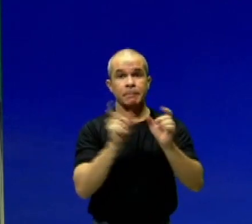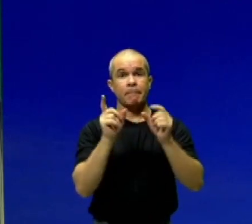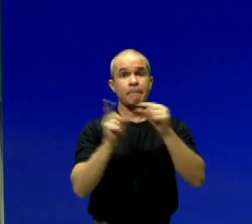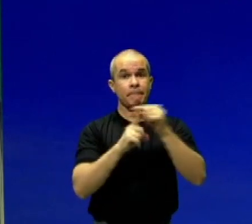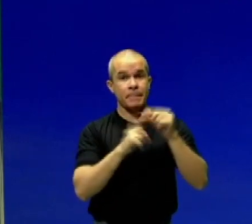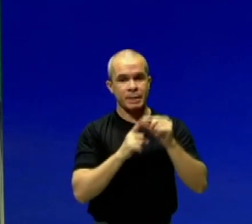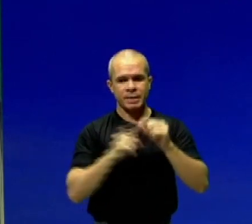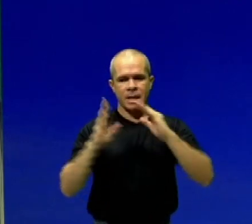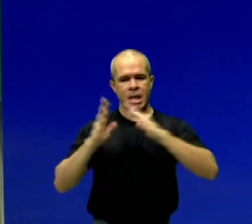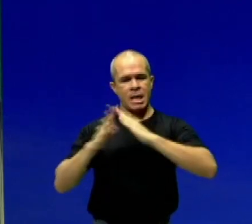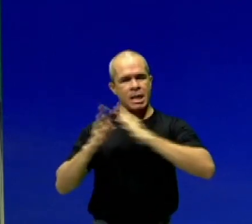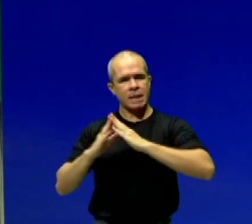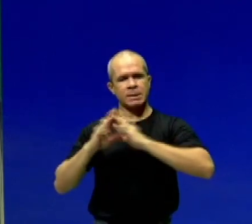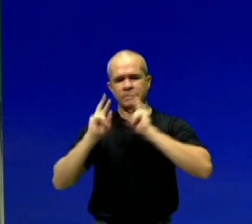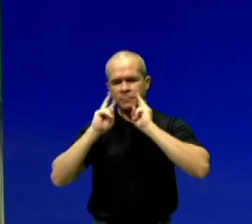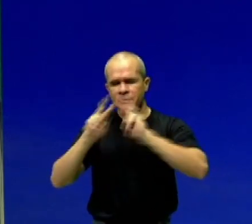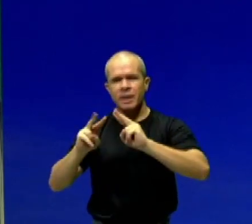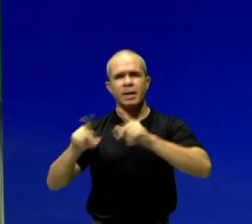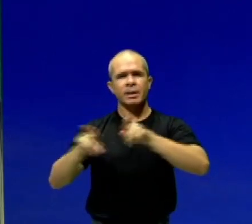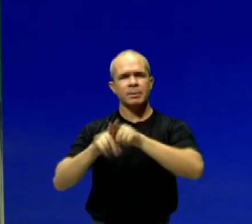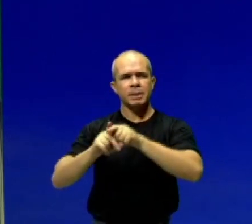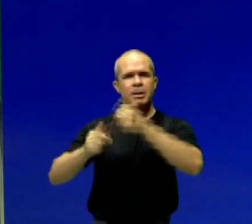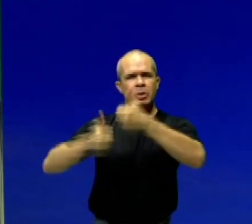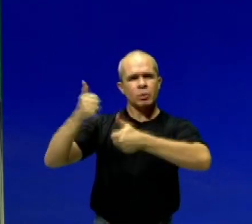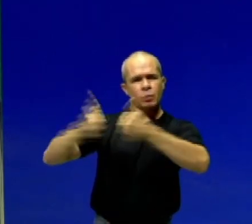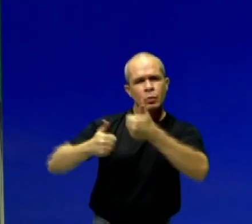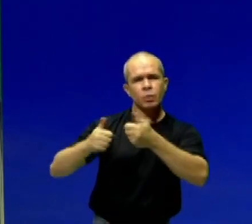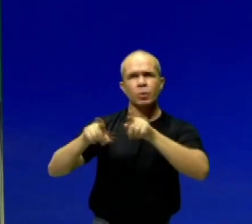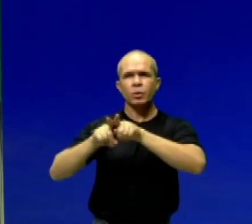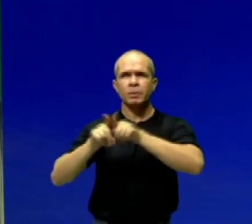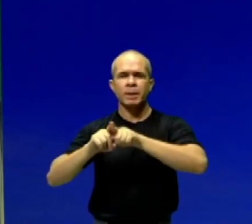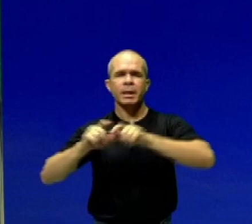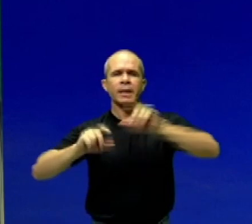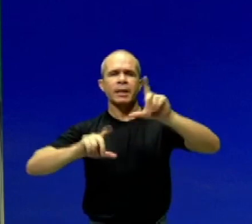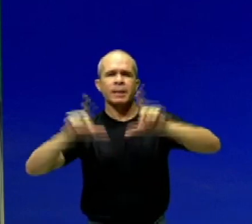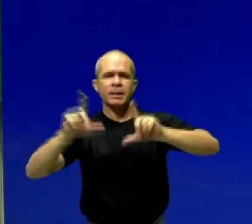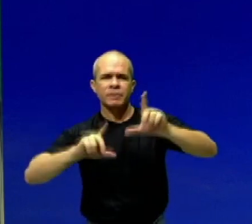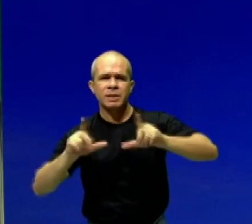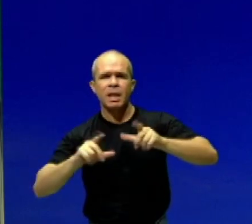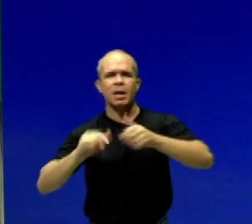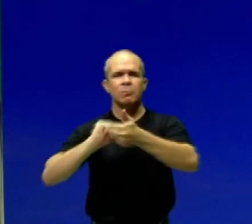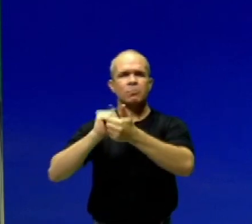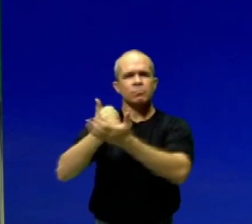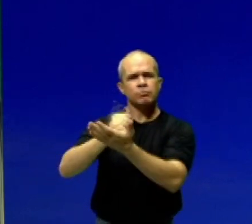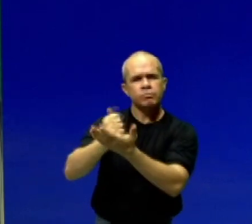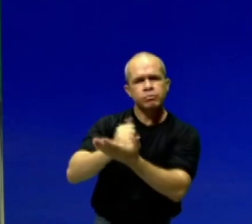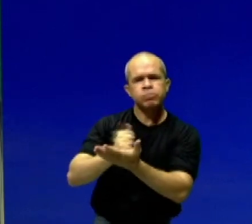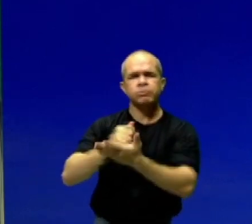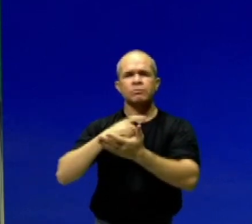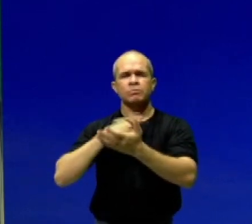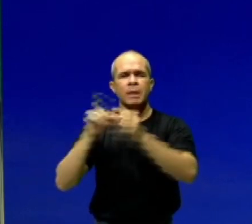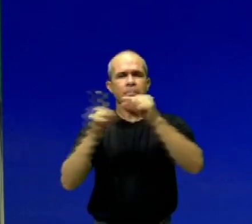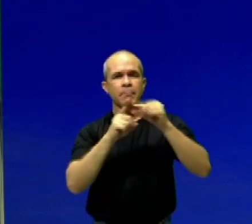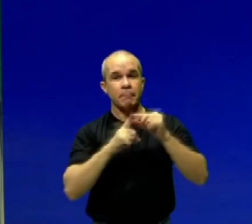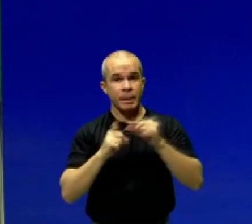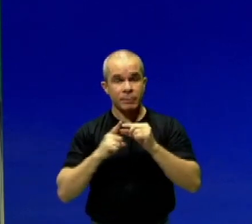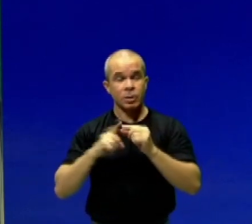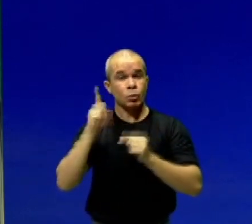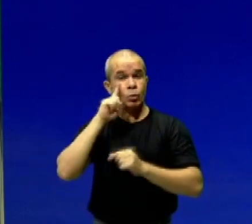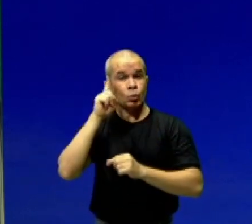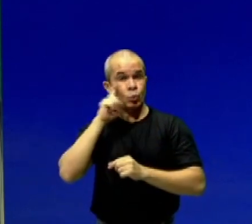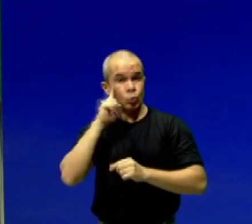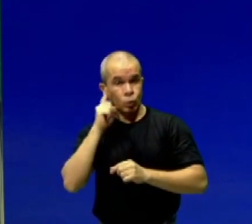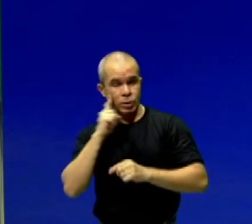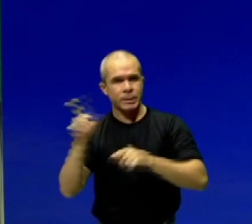casa, que vocês veem em games, na TV ou em filmes, que sejam palavras que fazem parte do dia a dia de